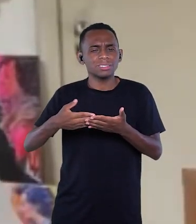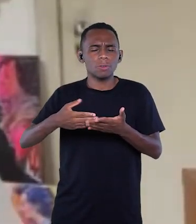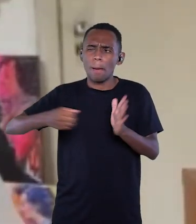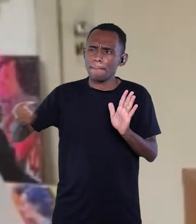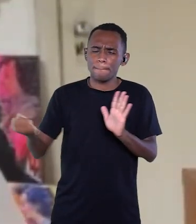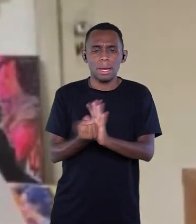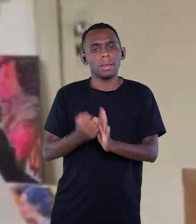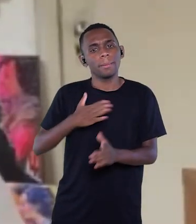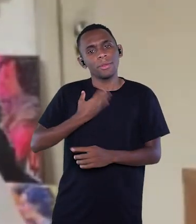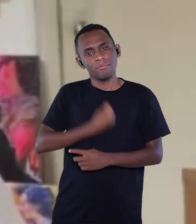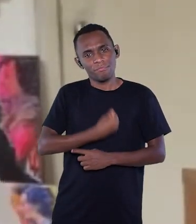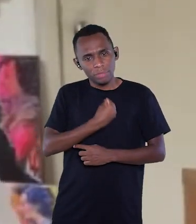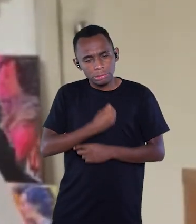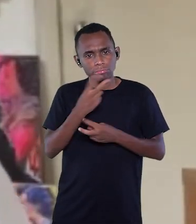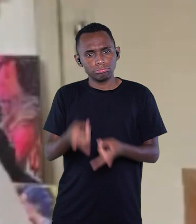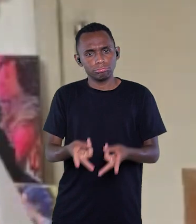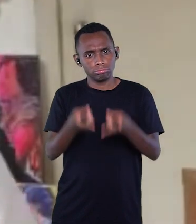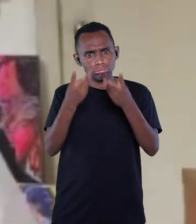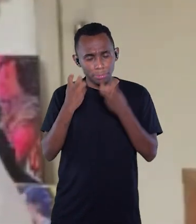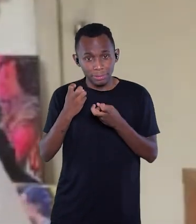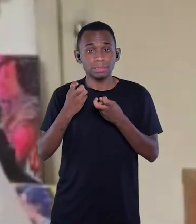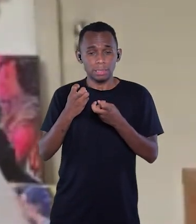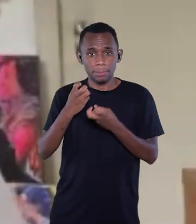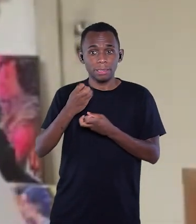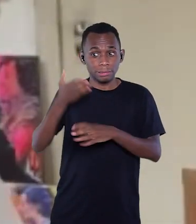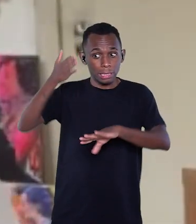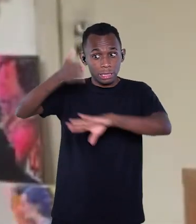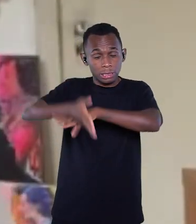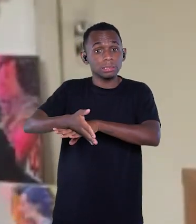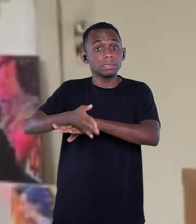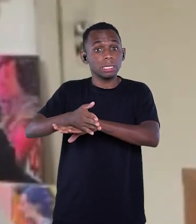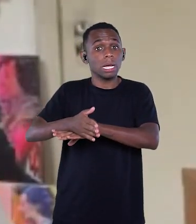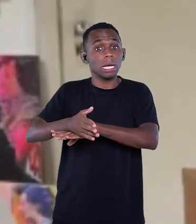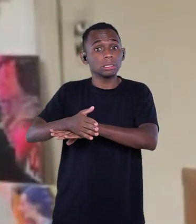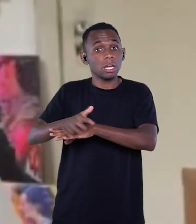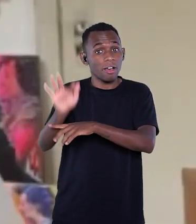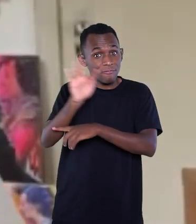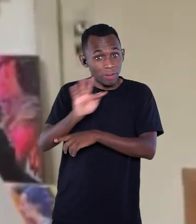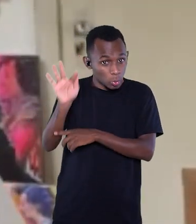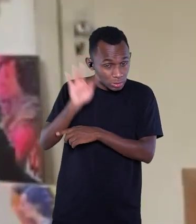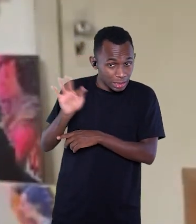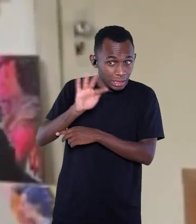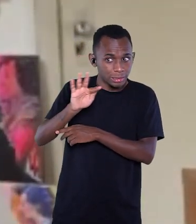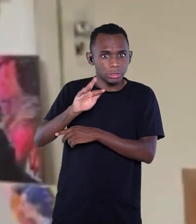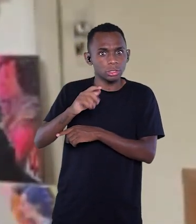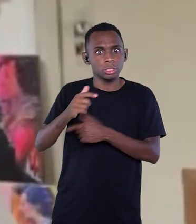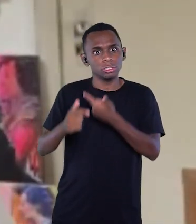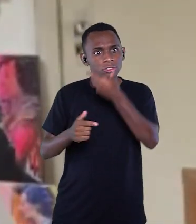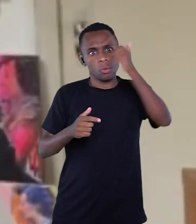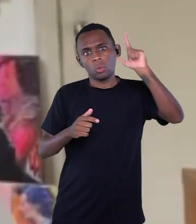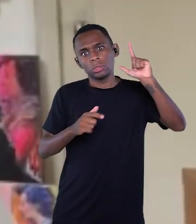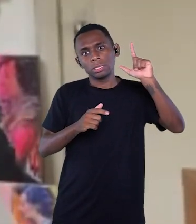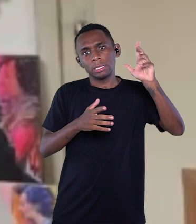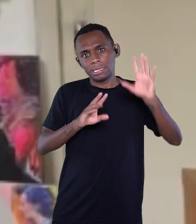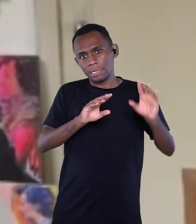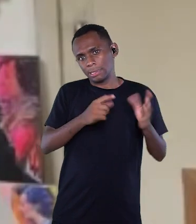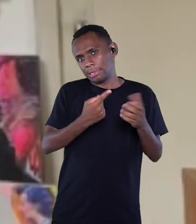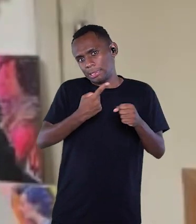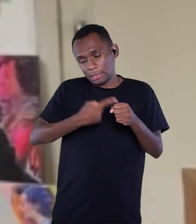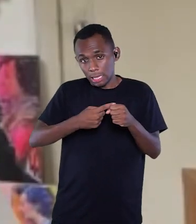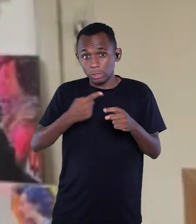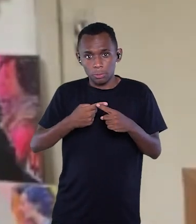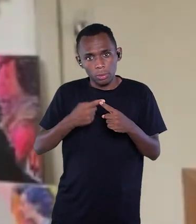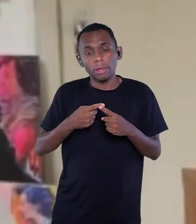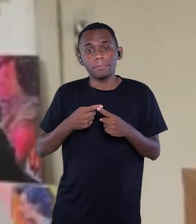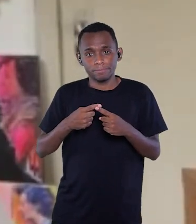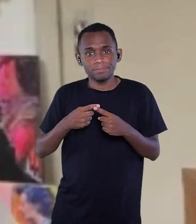muito marcante para mim ver entrar numa universidade fora de onde eu estava, né? Não ir para, apesar de ter o FMT